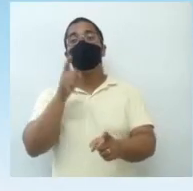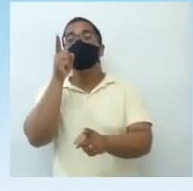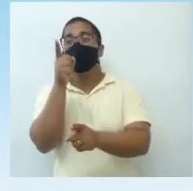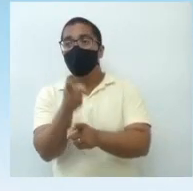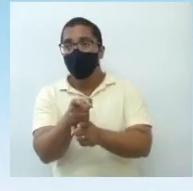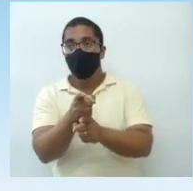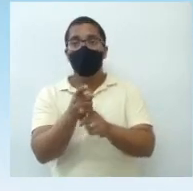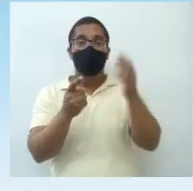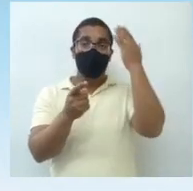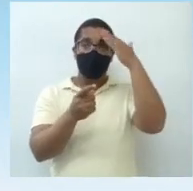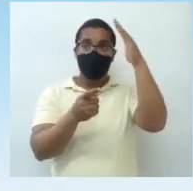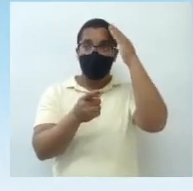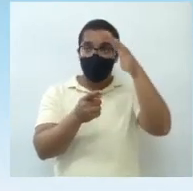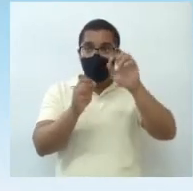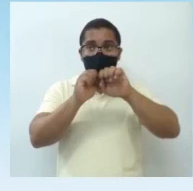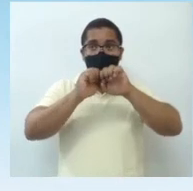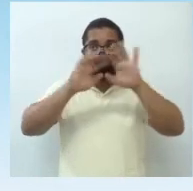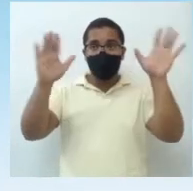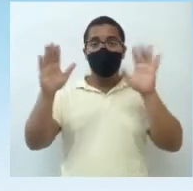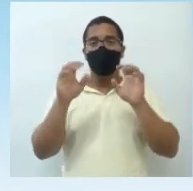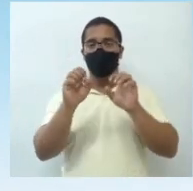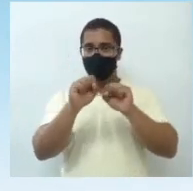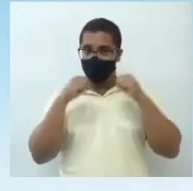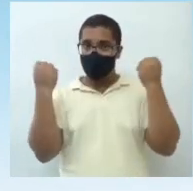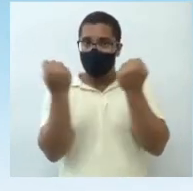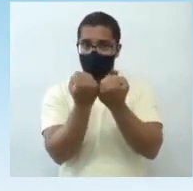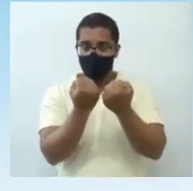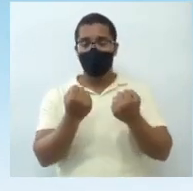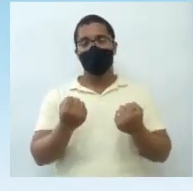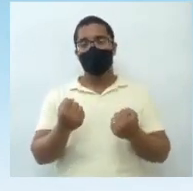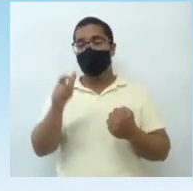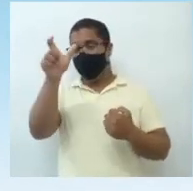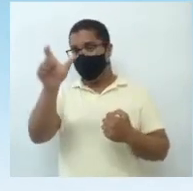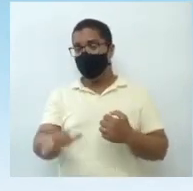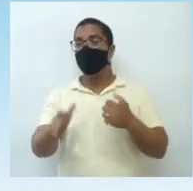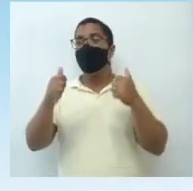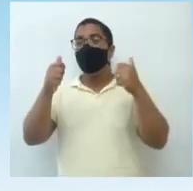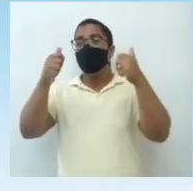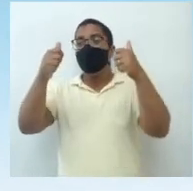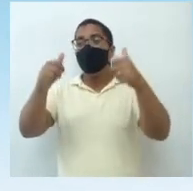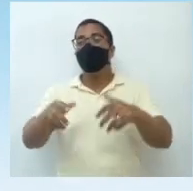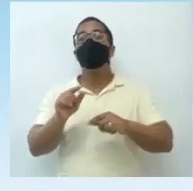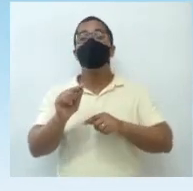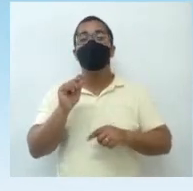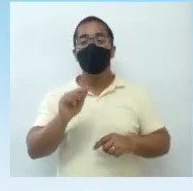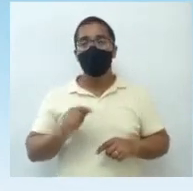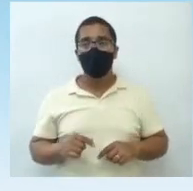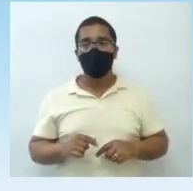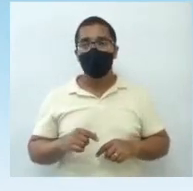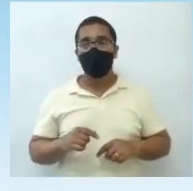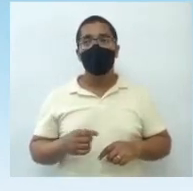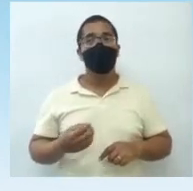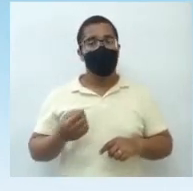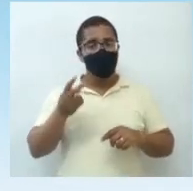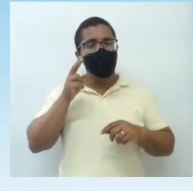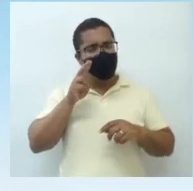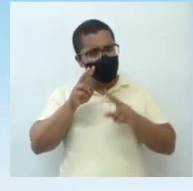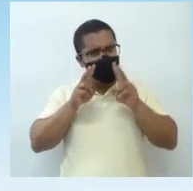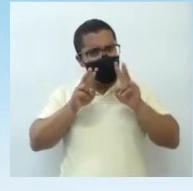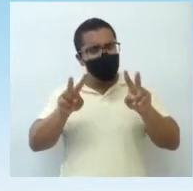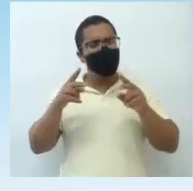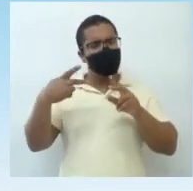do entendimento né na sociedade e Rabi mas seja chega até mesmo a dizer o seguinte na sua visão